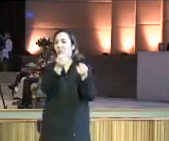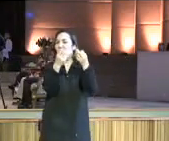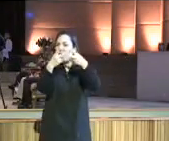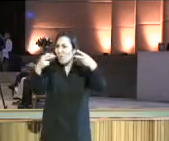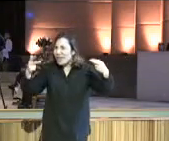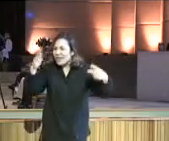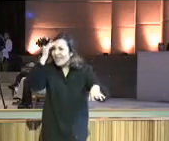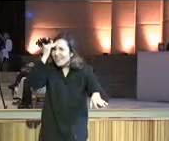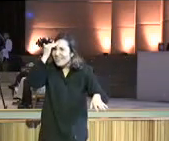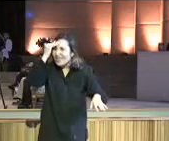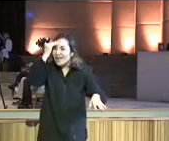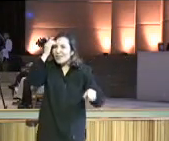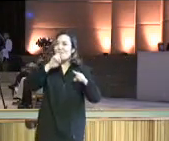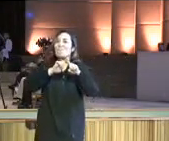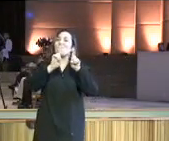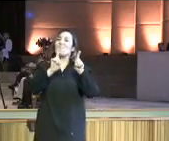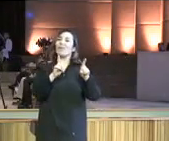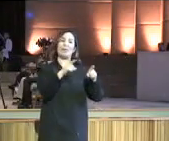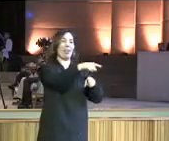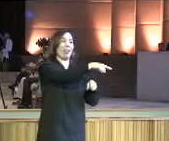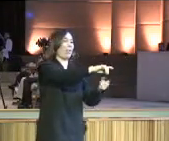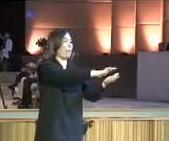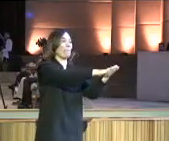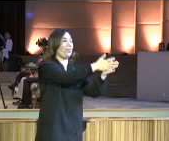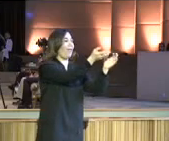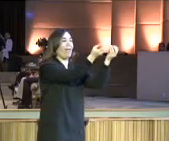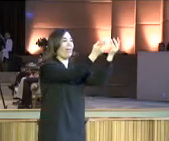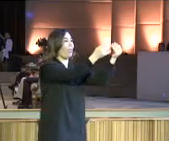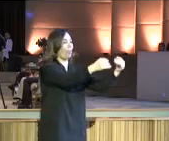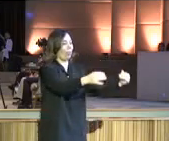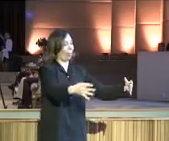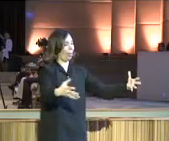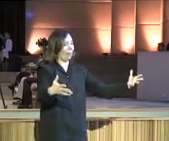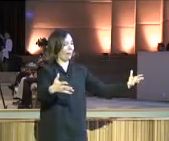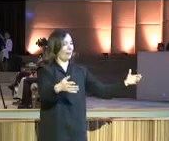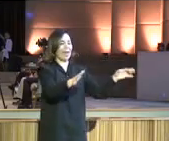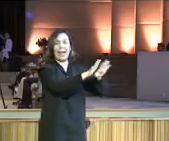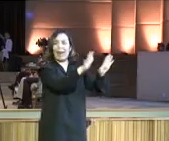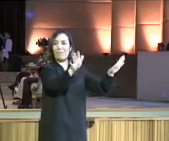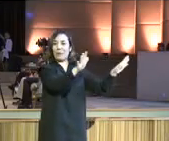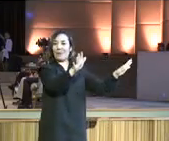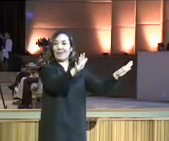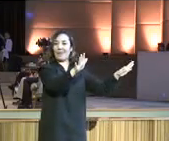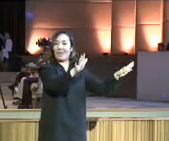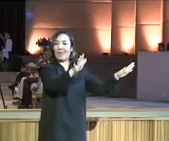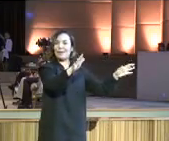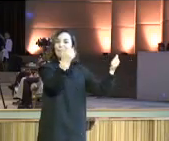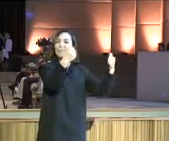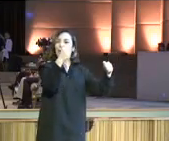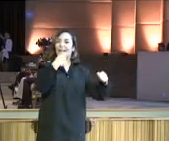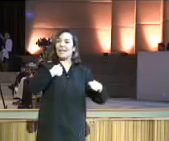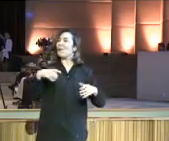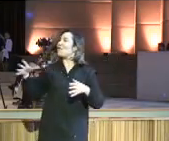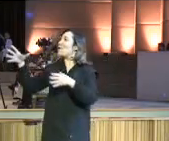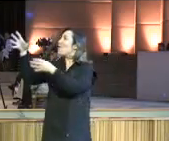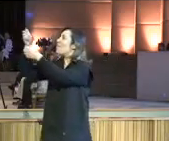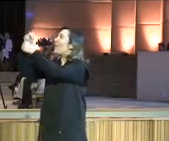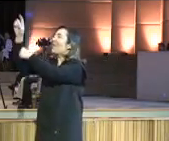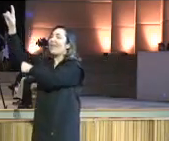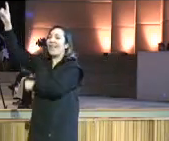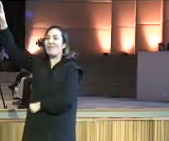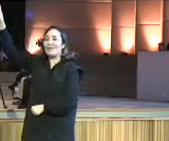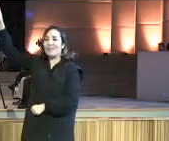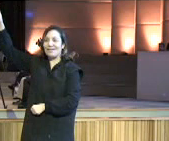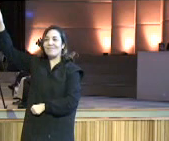aí nós descobrimos que só o Senhor pode ser o nosso escudo. Você pode imaginar,